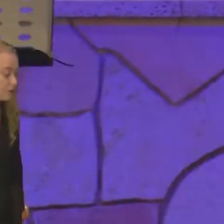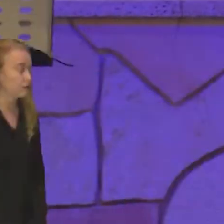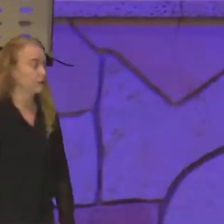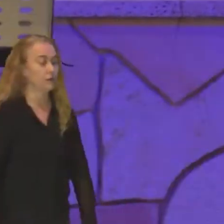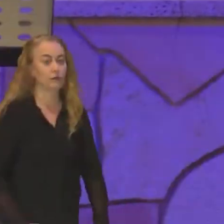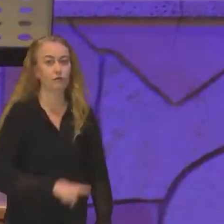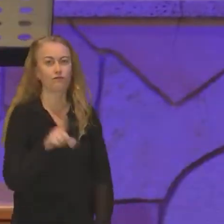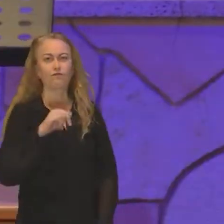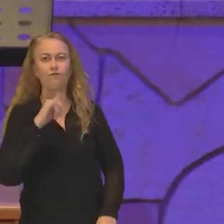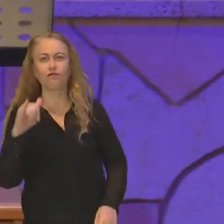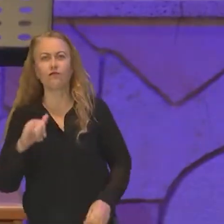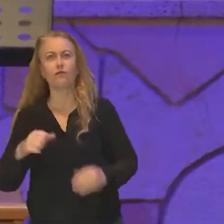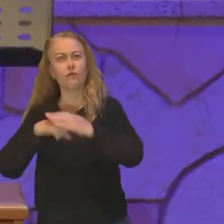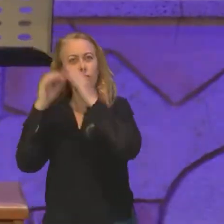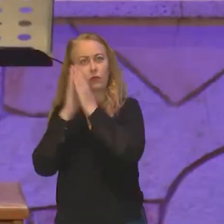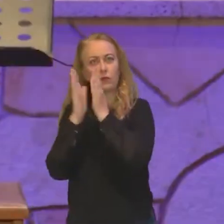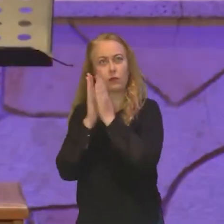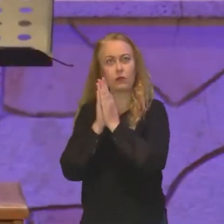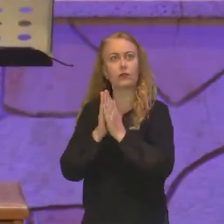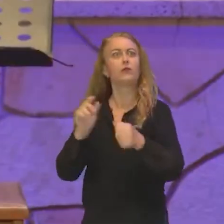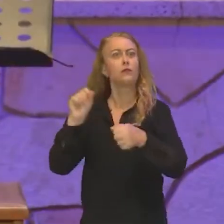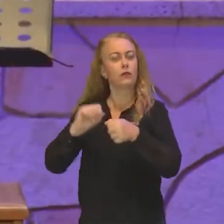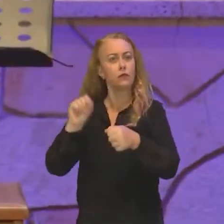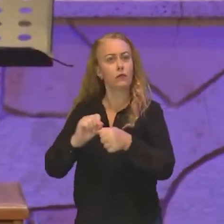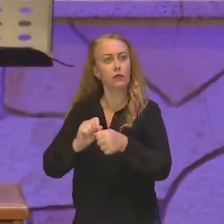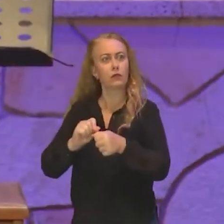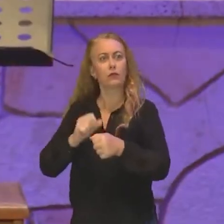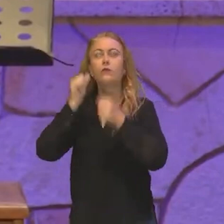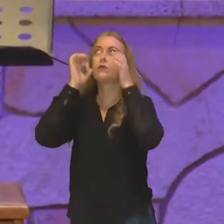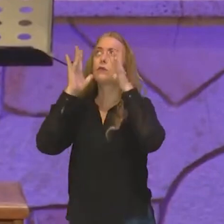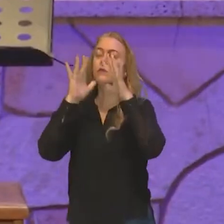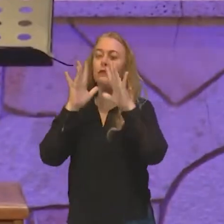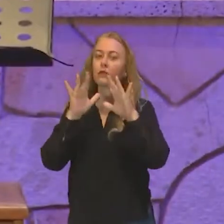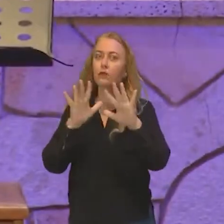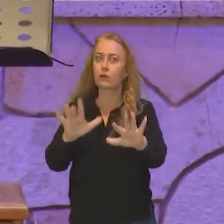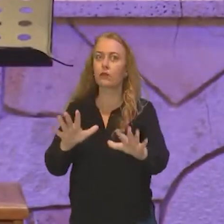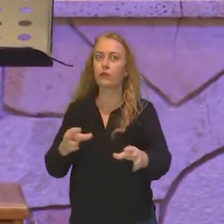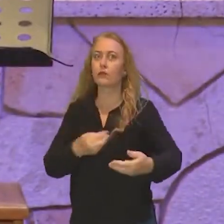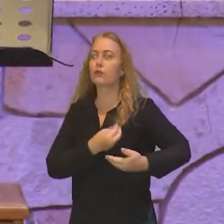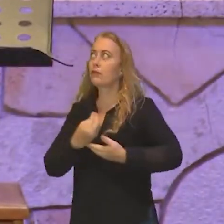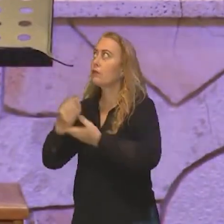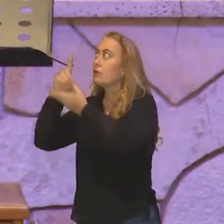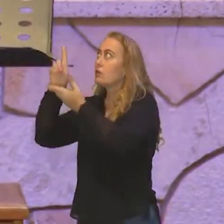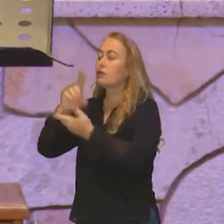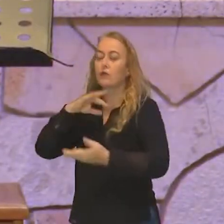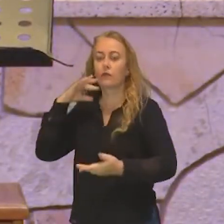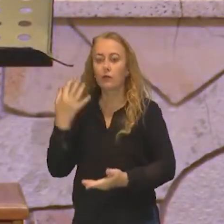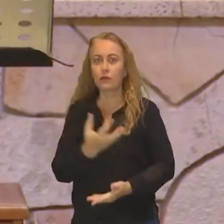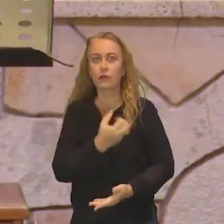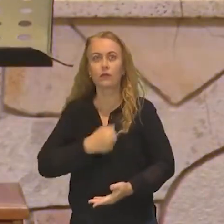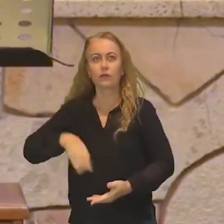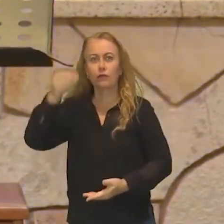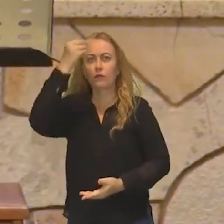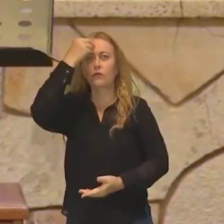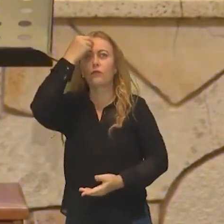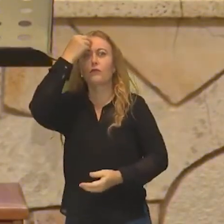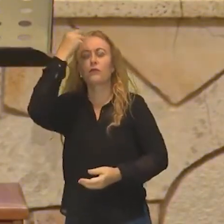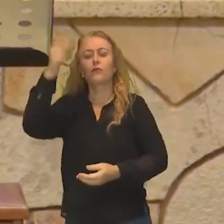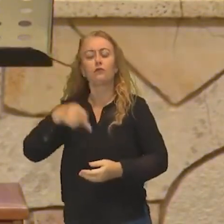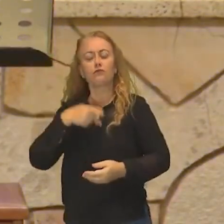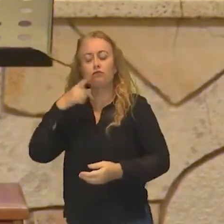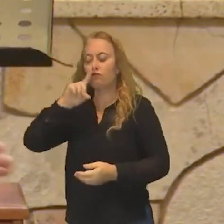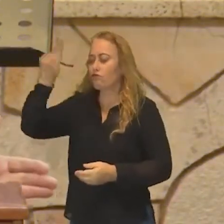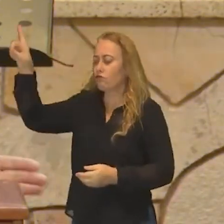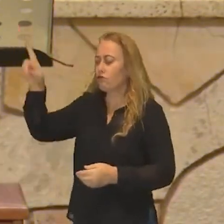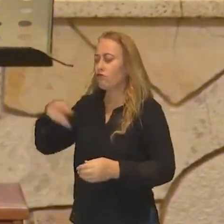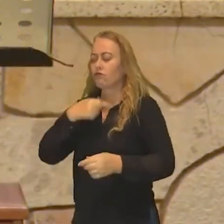Se você fez esta oração entregando a sua vida ao Senhor, que Deus o abençoe. Se você entendeu que Deus tem planos para você